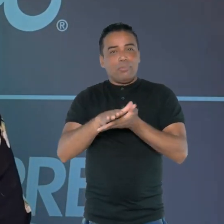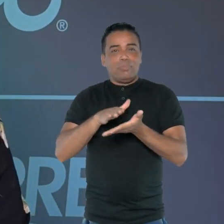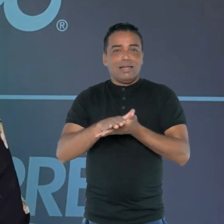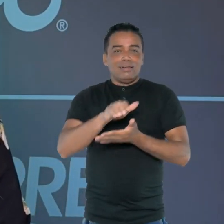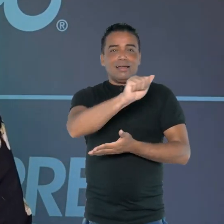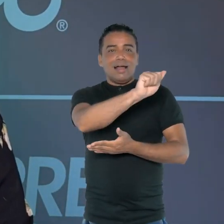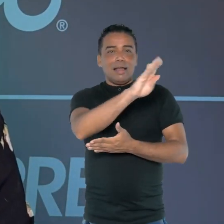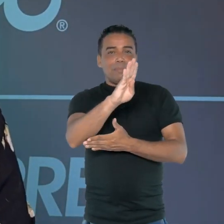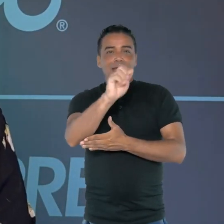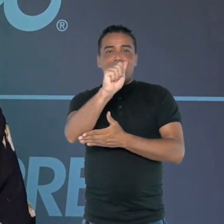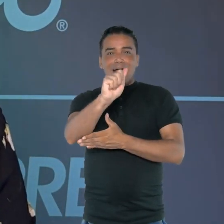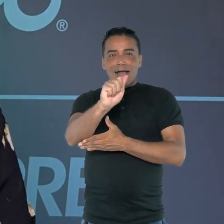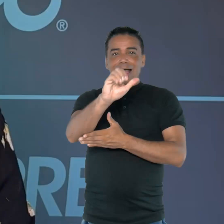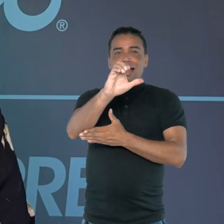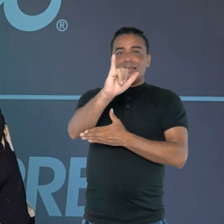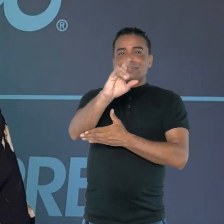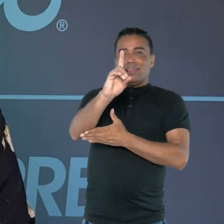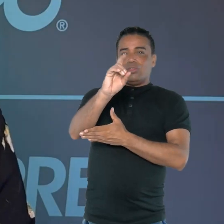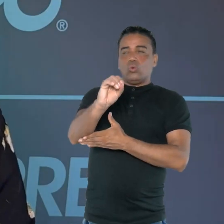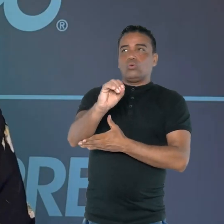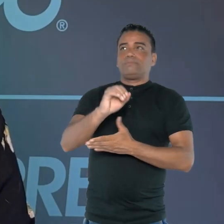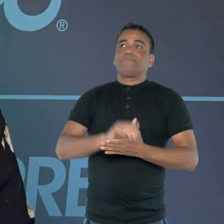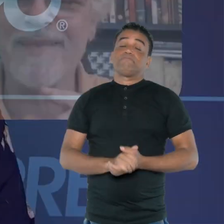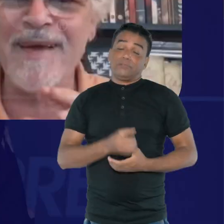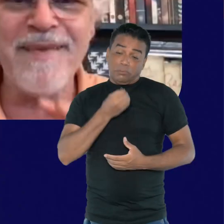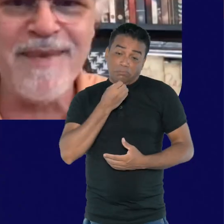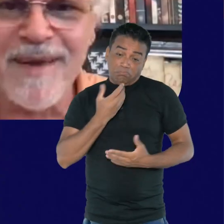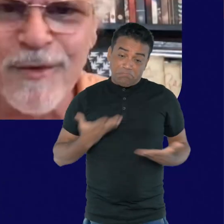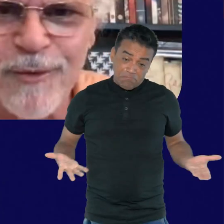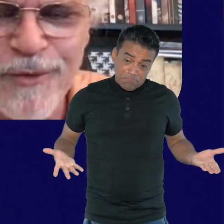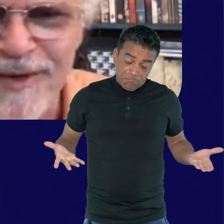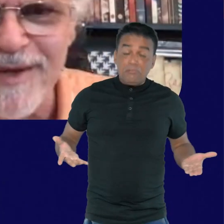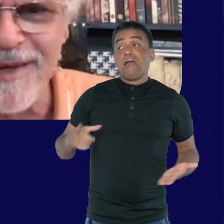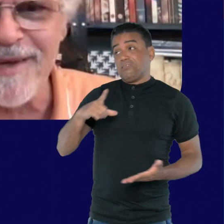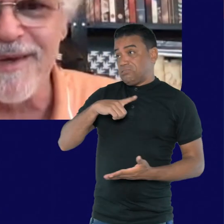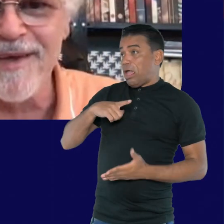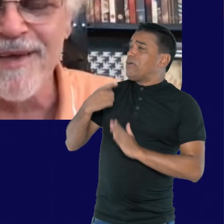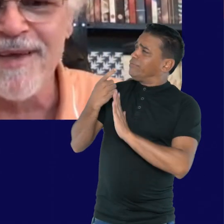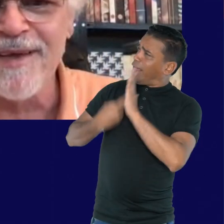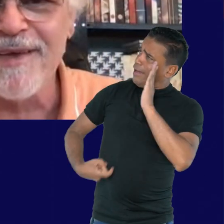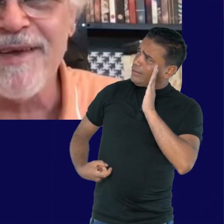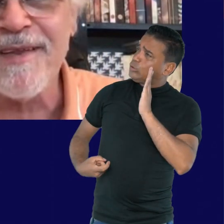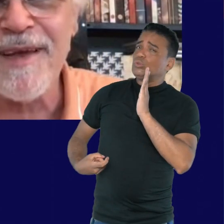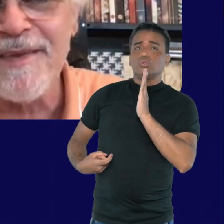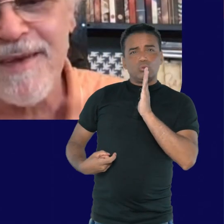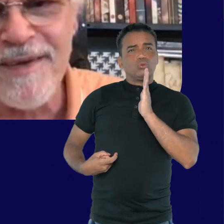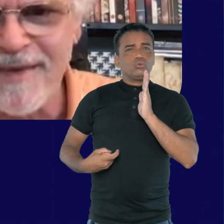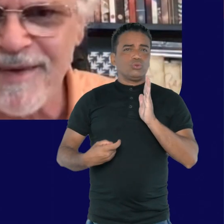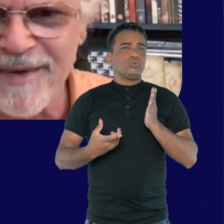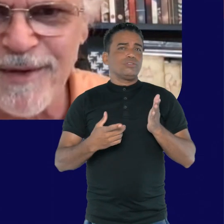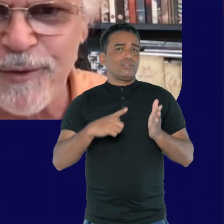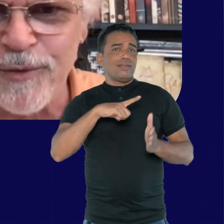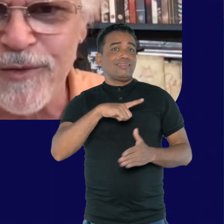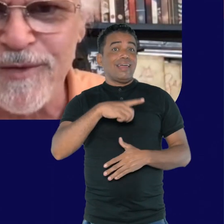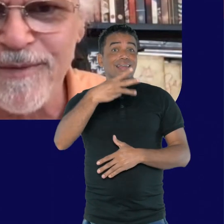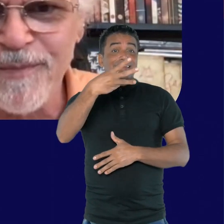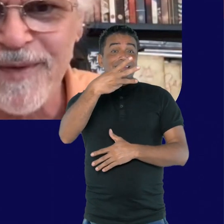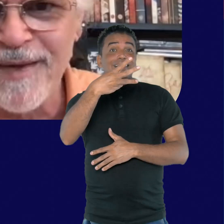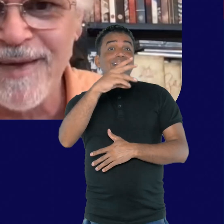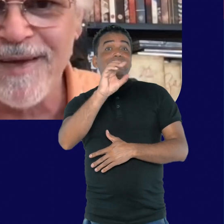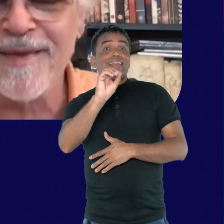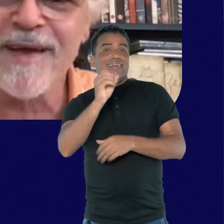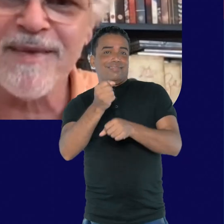Ácido? Bom, Gabriel, tem textos ali que têm 30